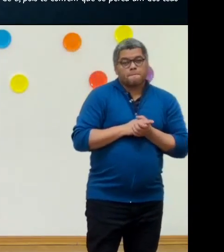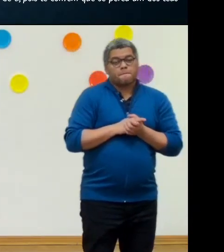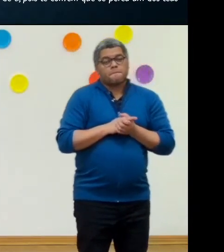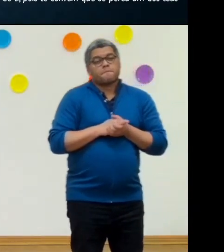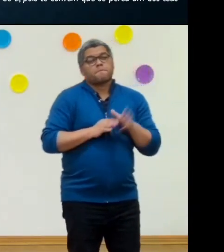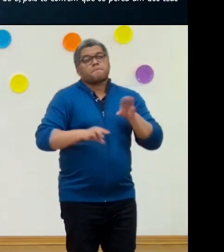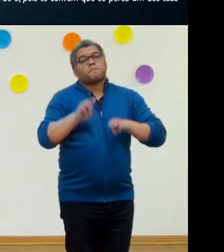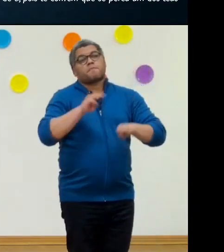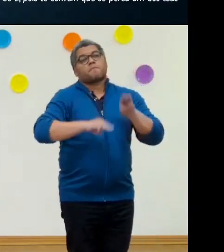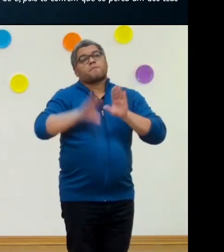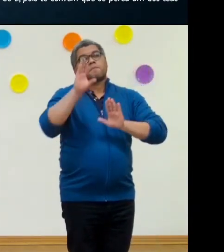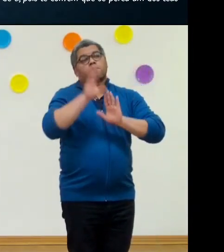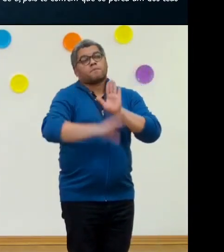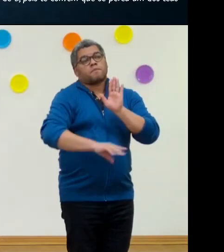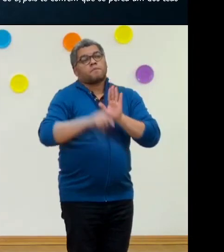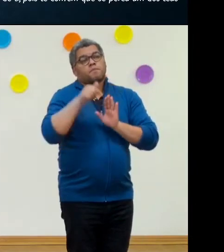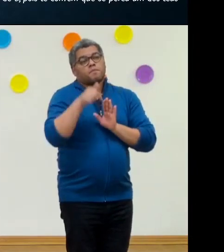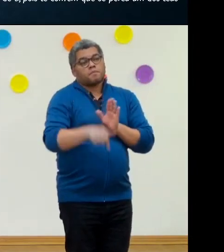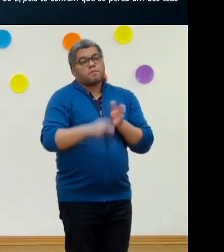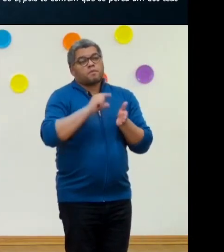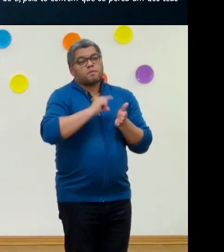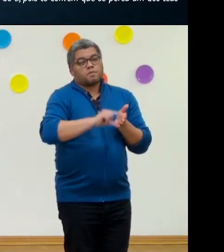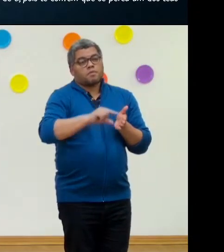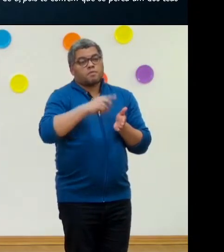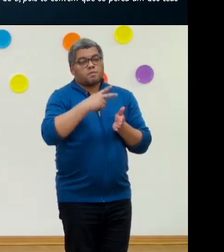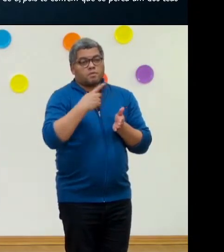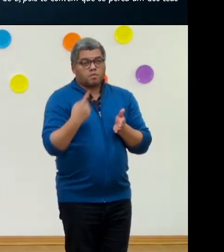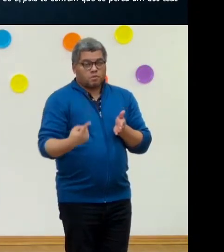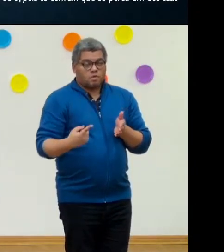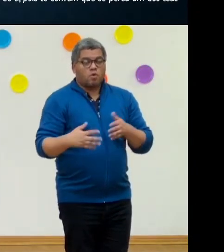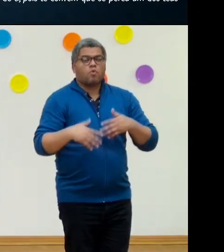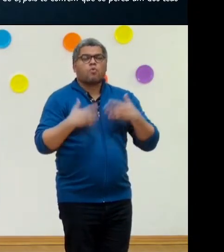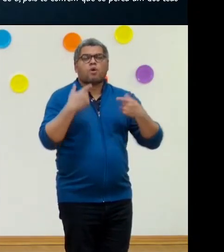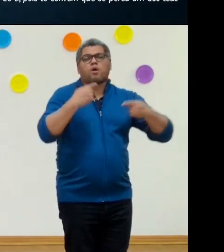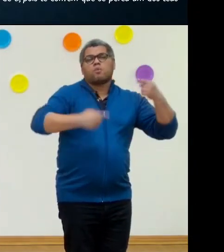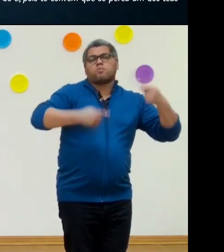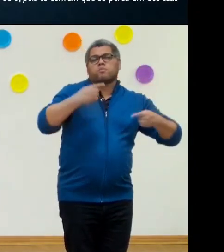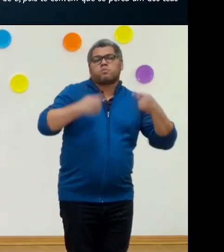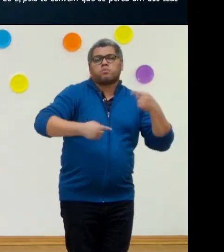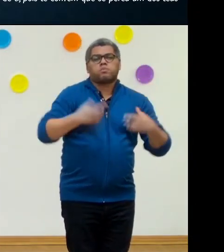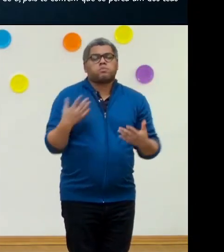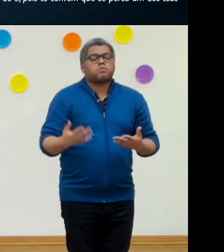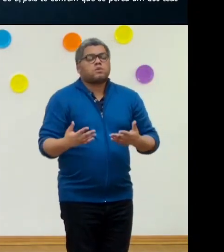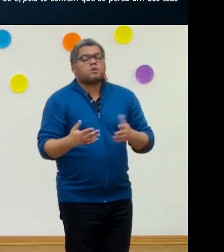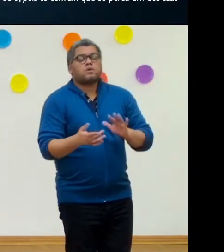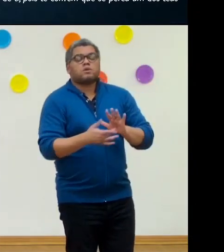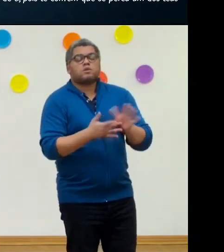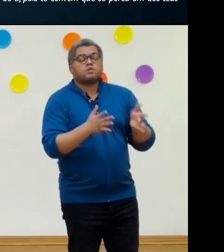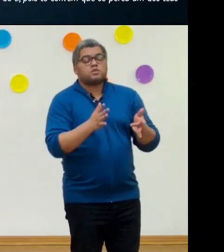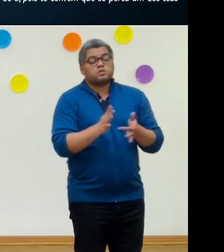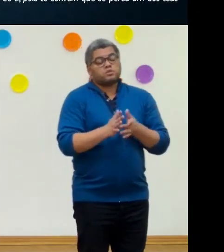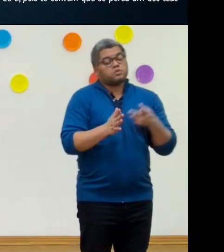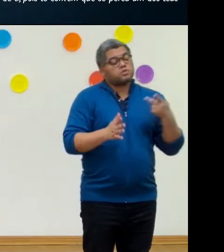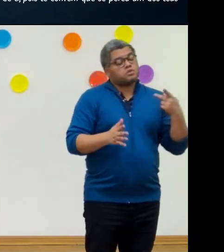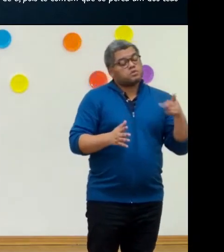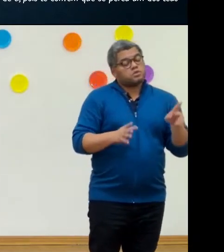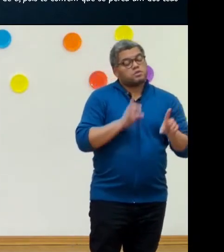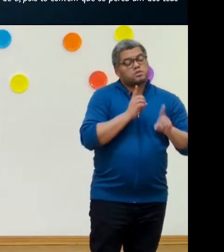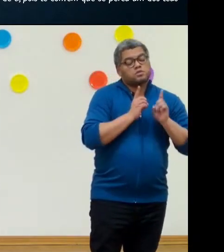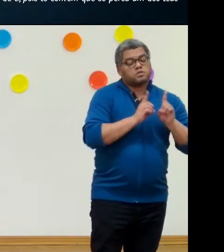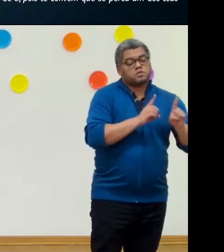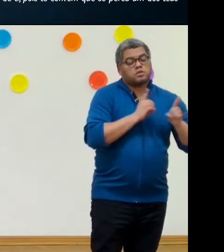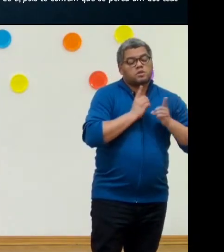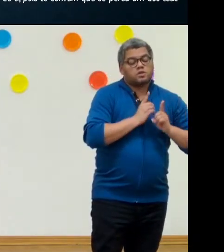Marcos 7, 21. De novo, sabe qual era a controvérsia aqui? Jesus, seus discípulos não estão lavando a mão, hein?